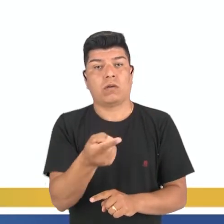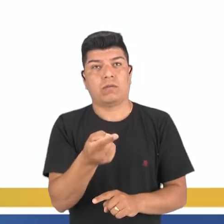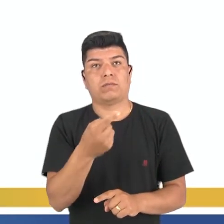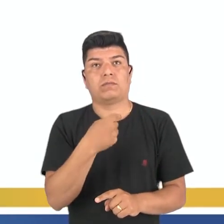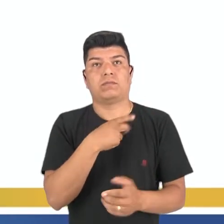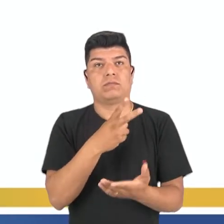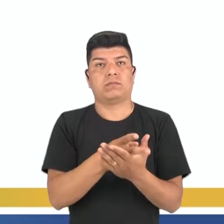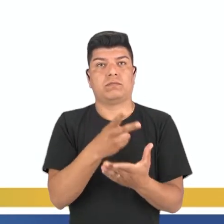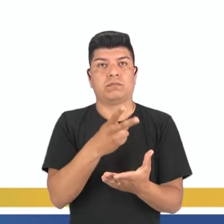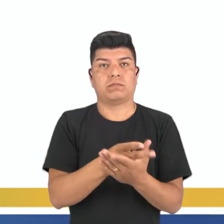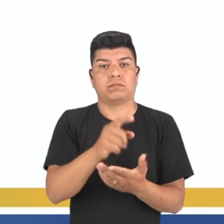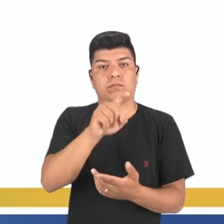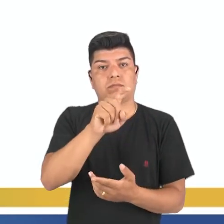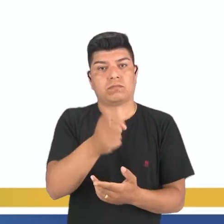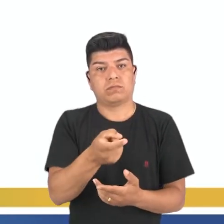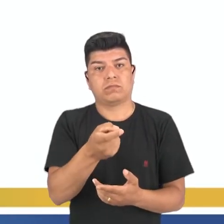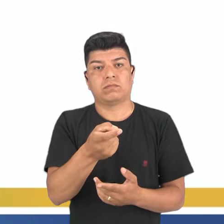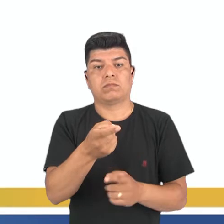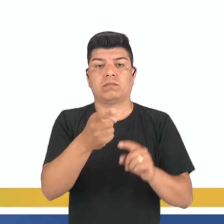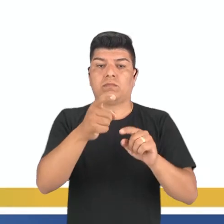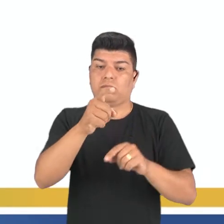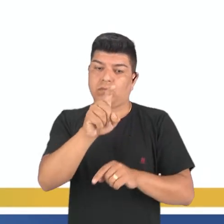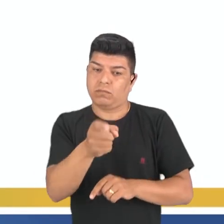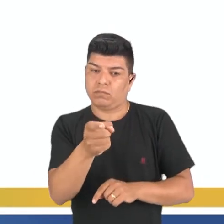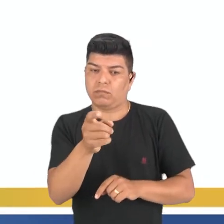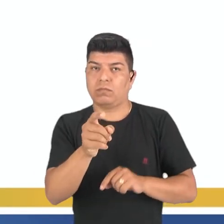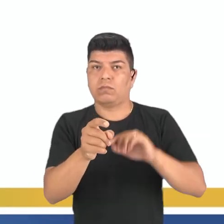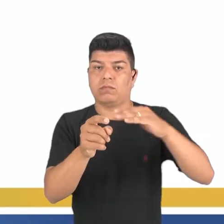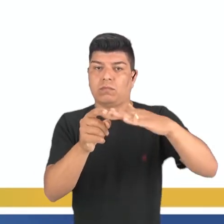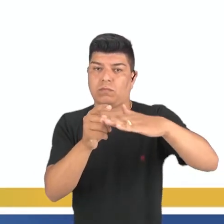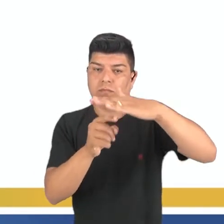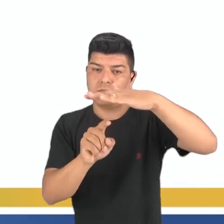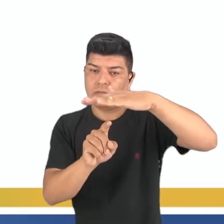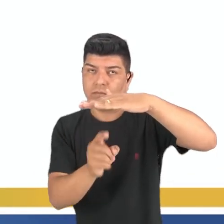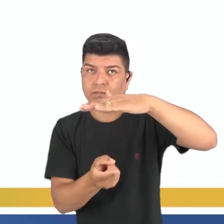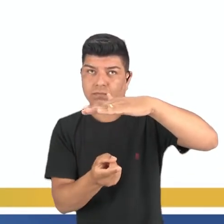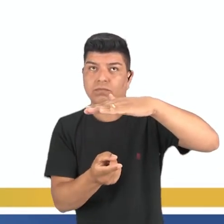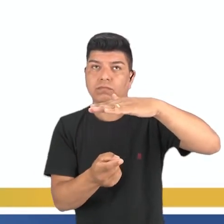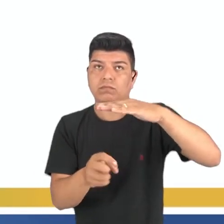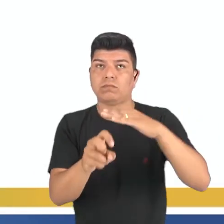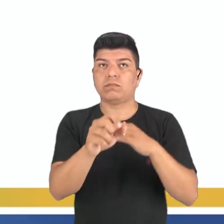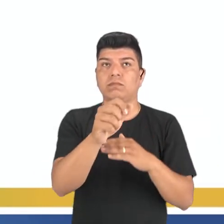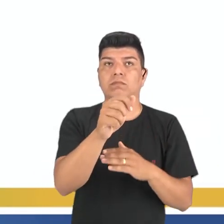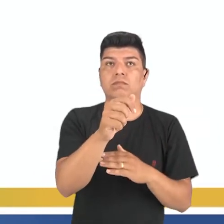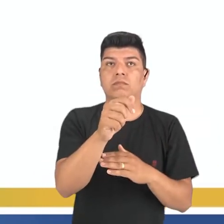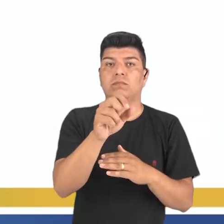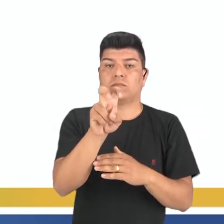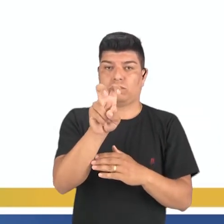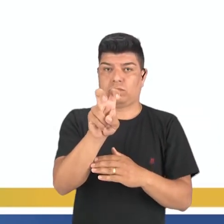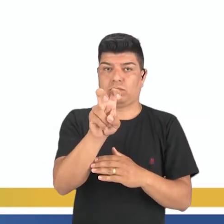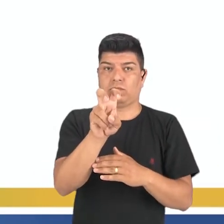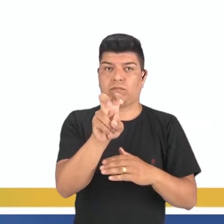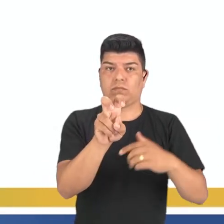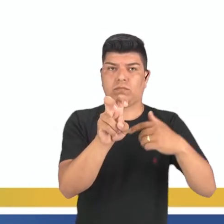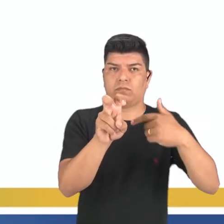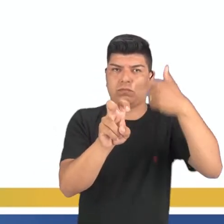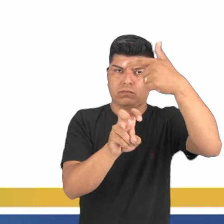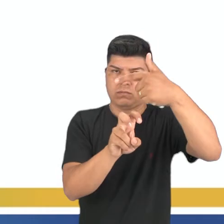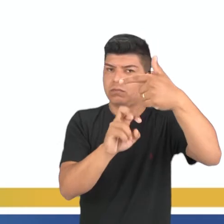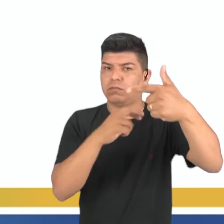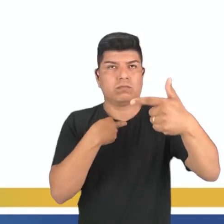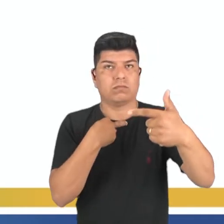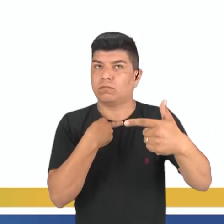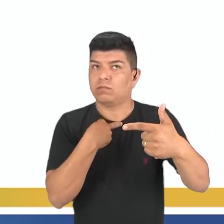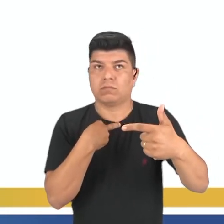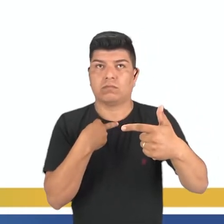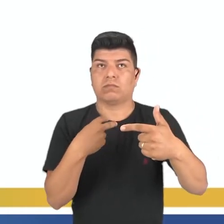coloco sempre vírgula embaixo de vírgula. Então, o 5,32 não pode estar o 5 abaixo do 2, o 3,